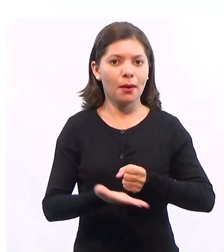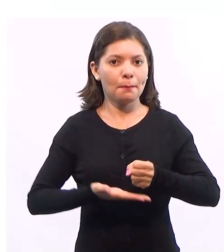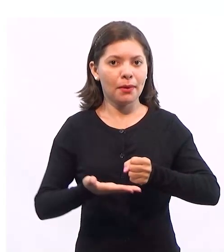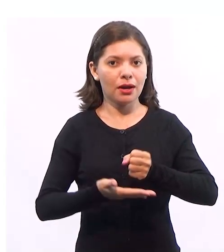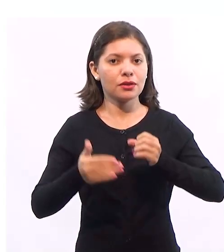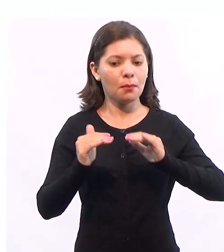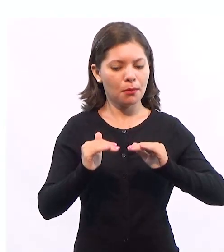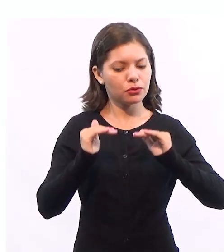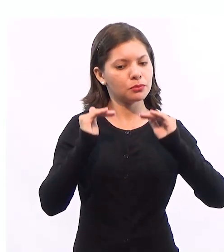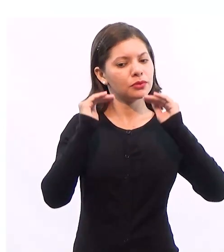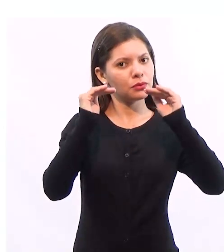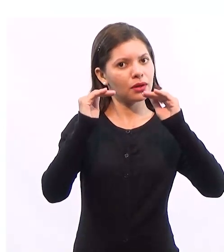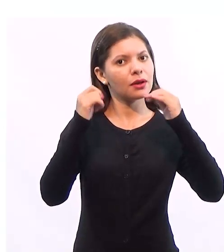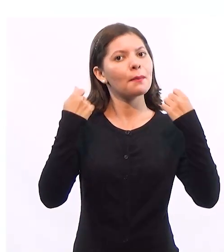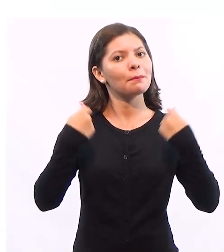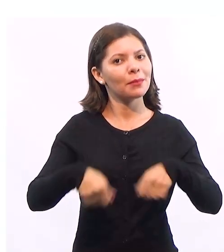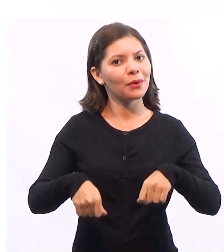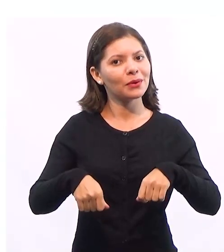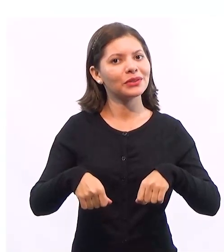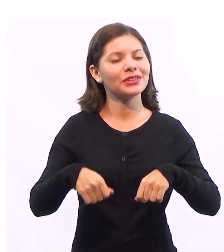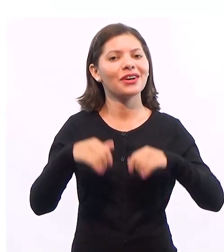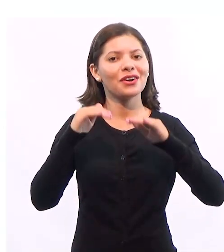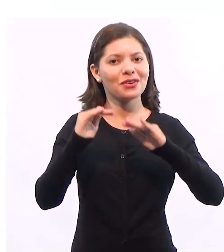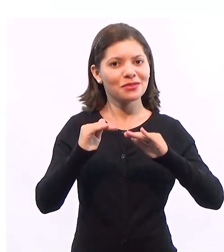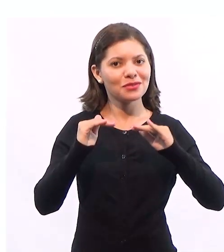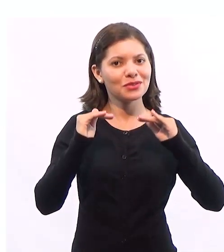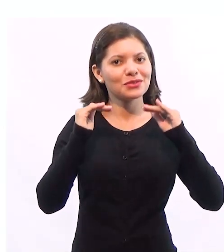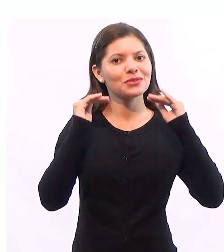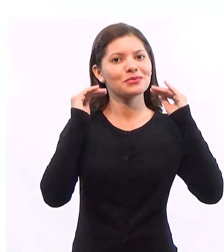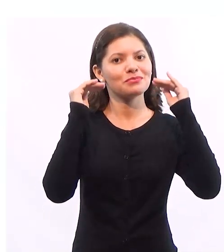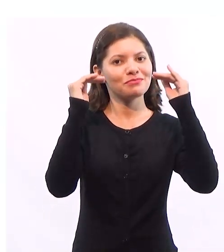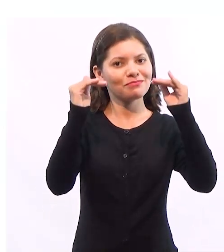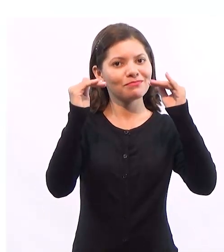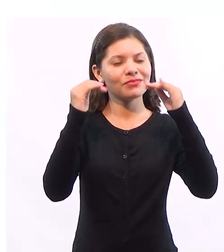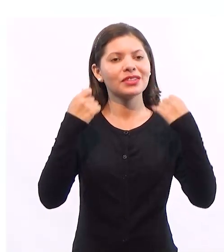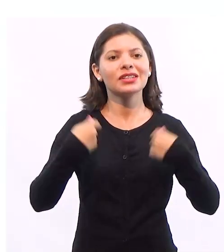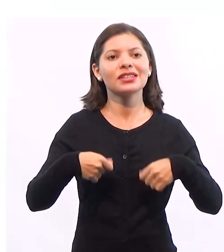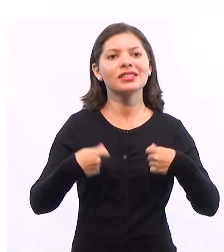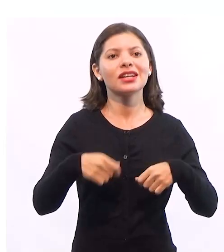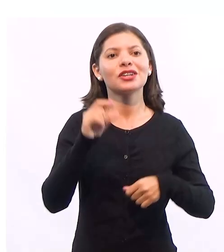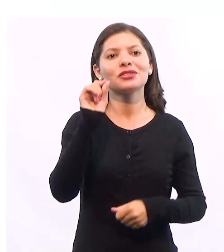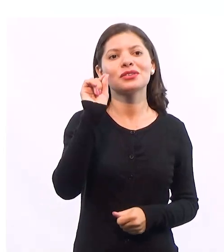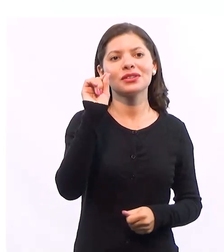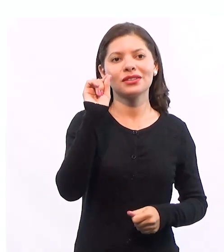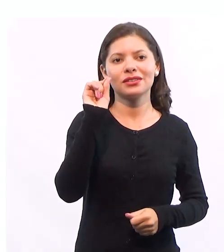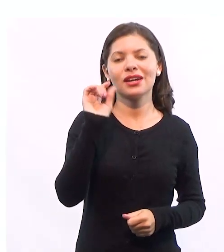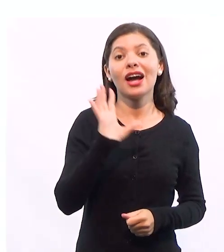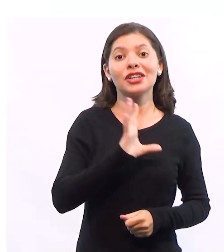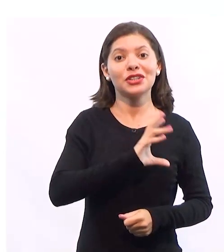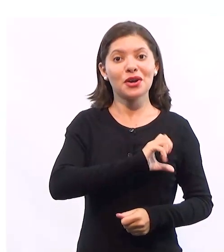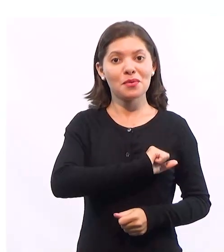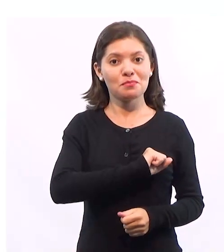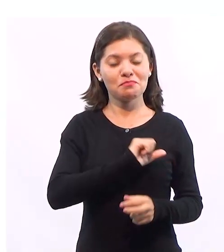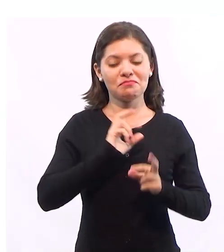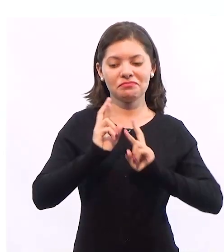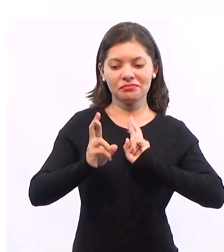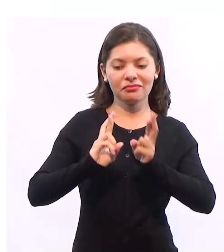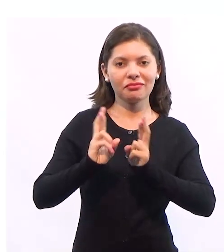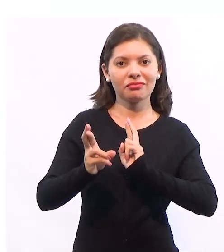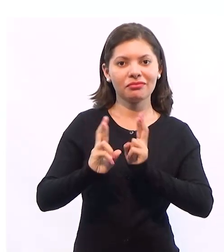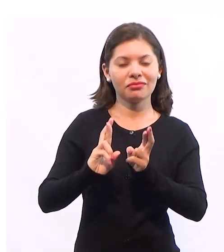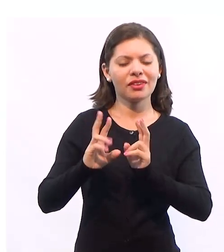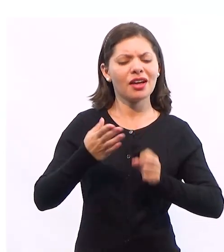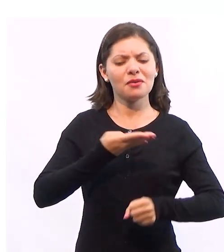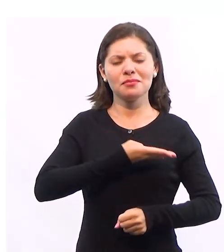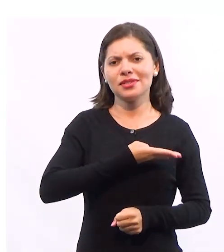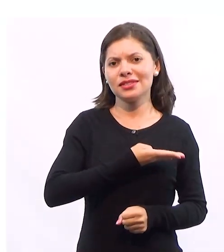segurança? Pode, agora eu vou suprir uma outra necessidade, que é a de amor e relacionamento.